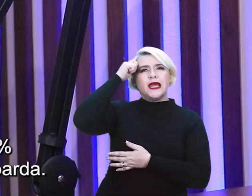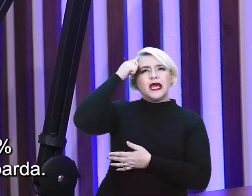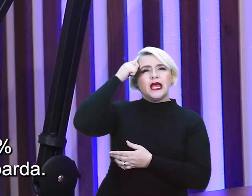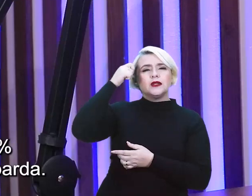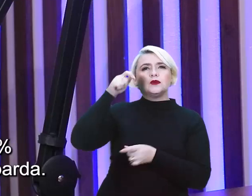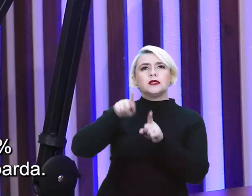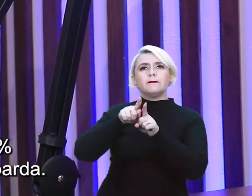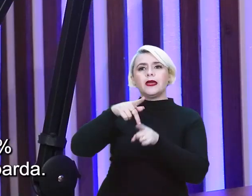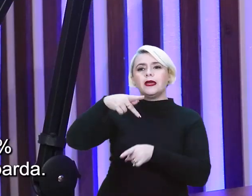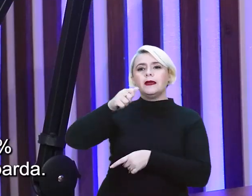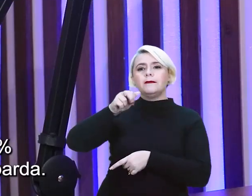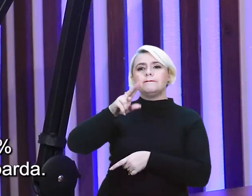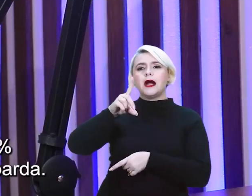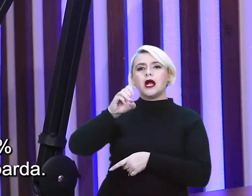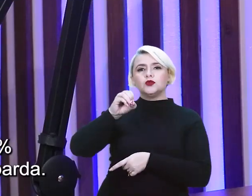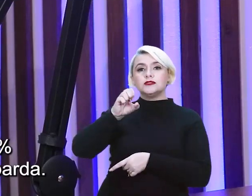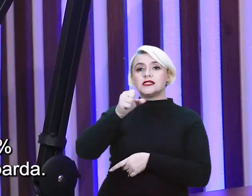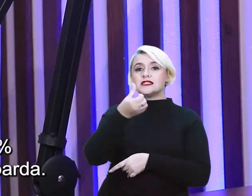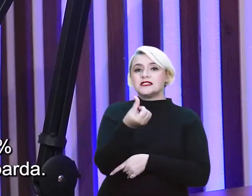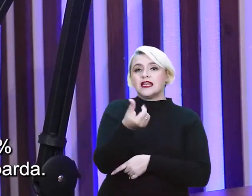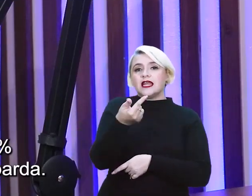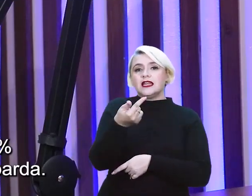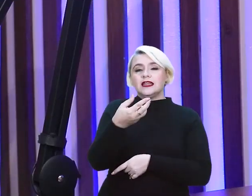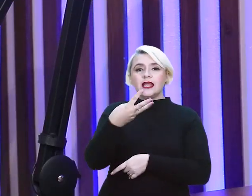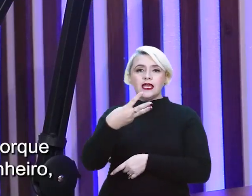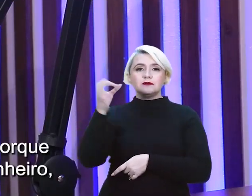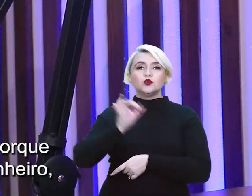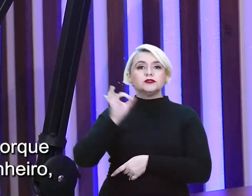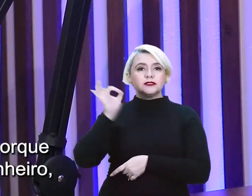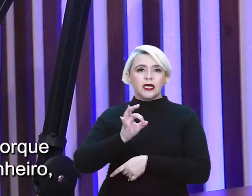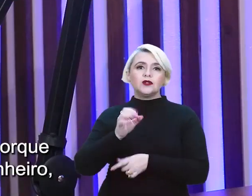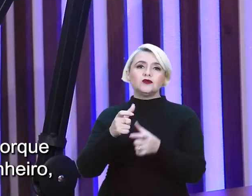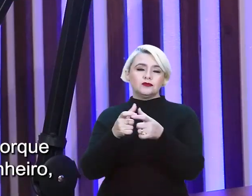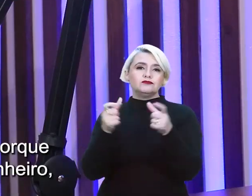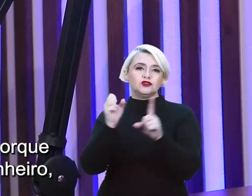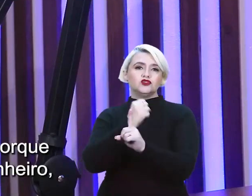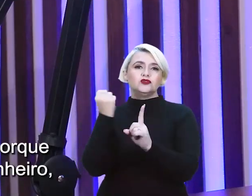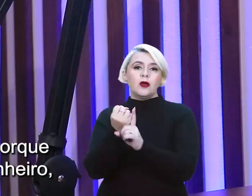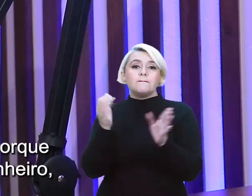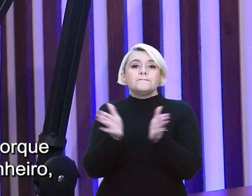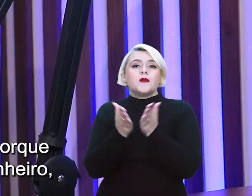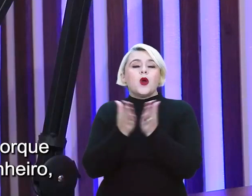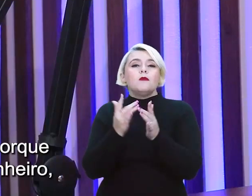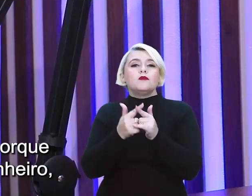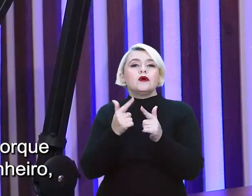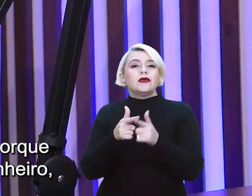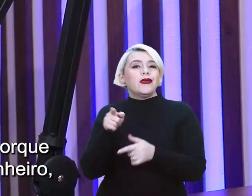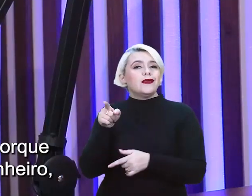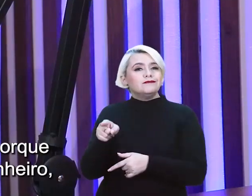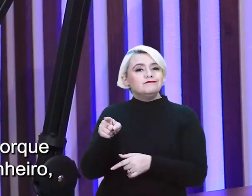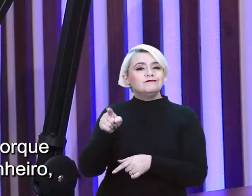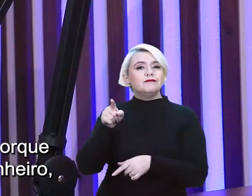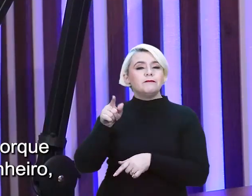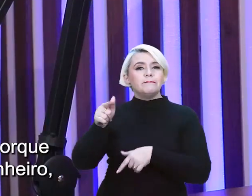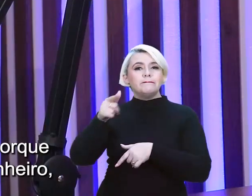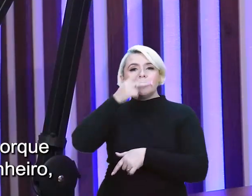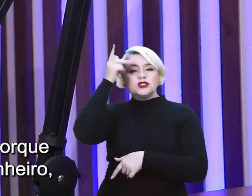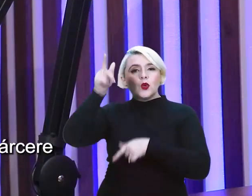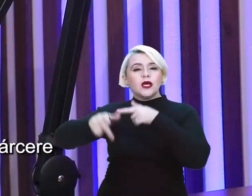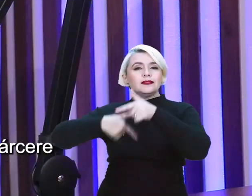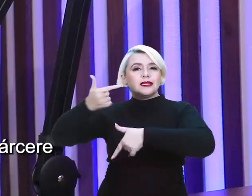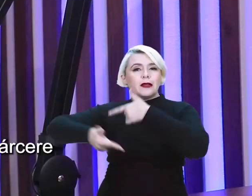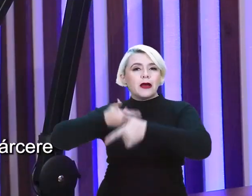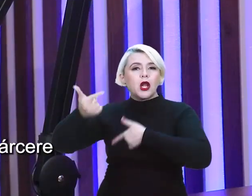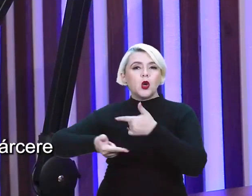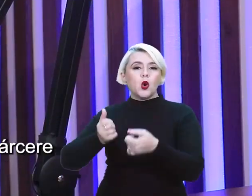60% a 63% da sociedade é negra e parda. Então você tem um país pobre porque o povo que trabalhou não tem dinheiro,